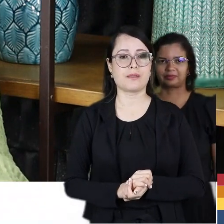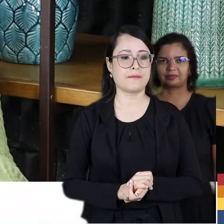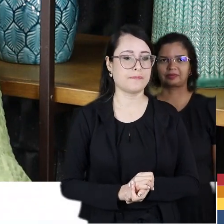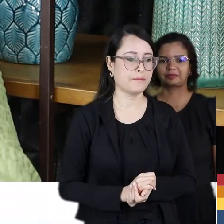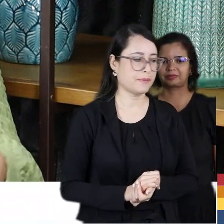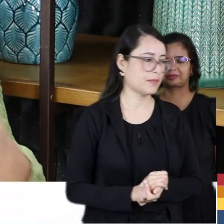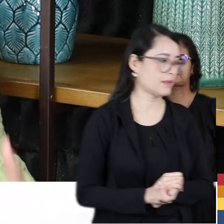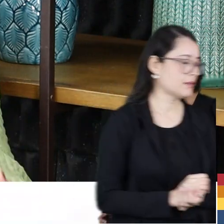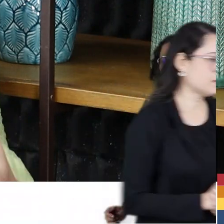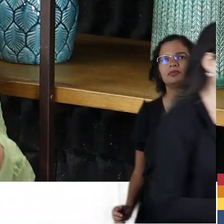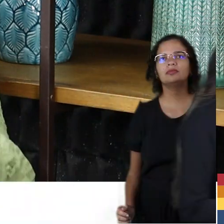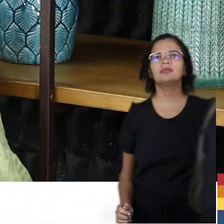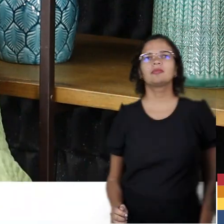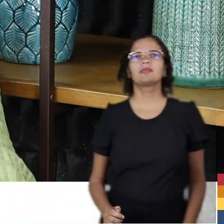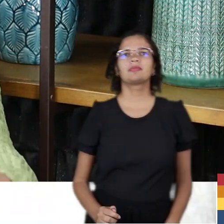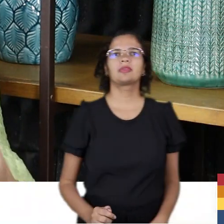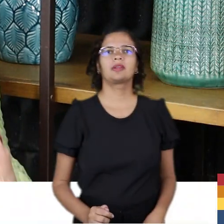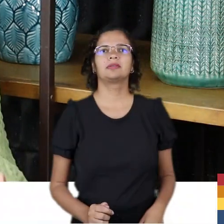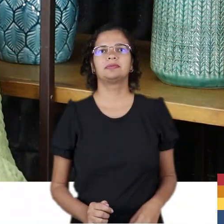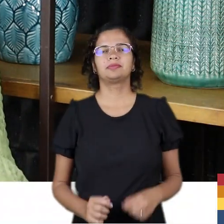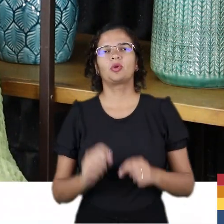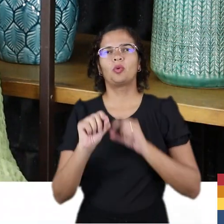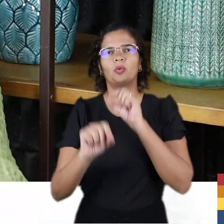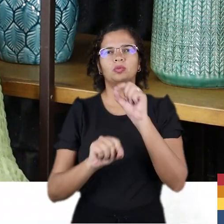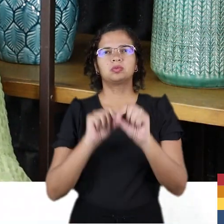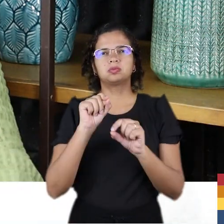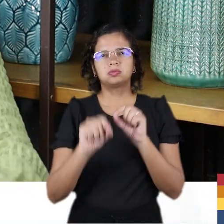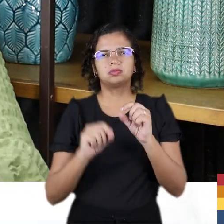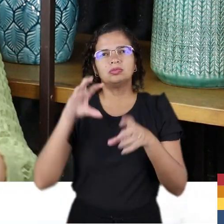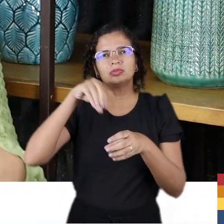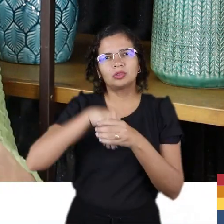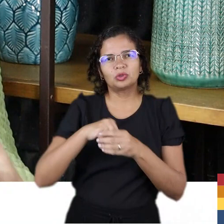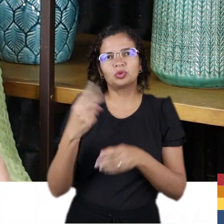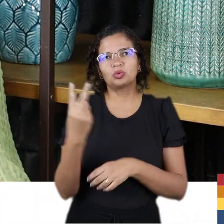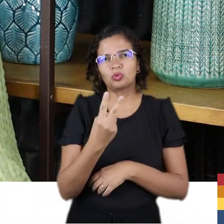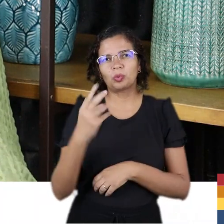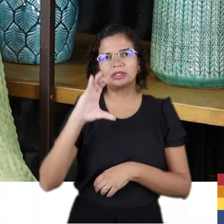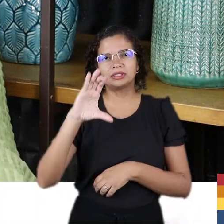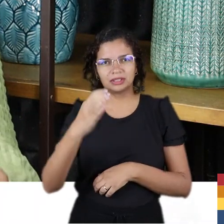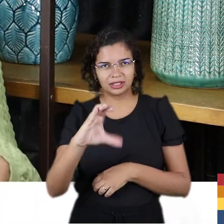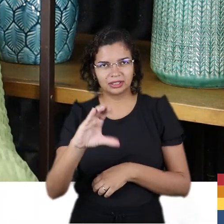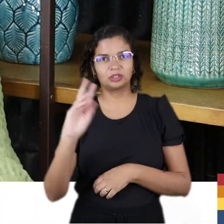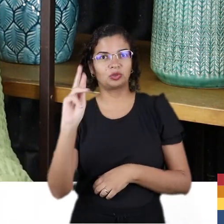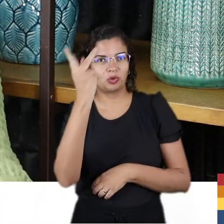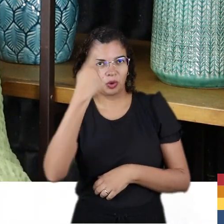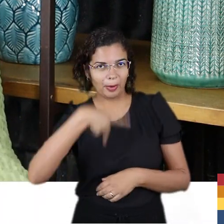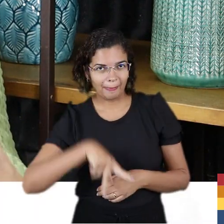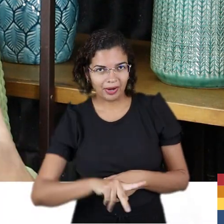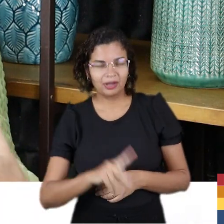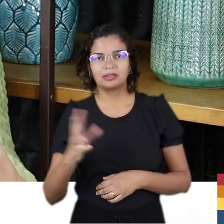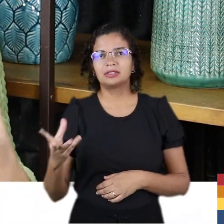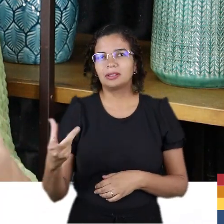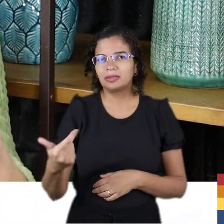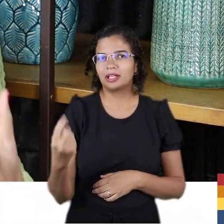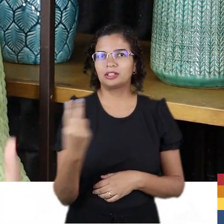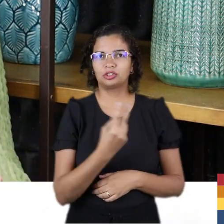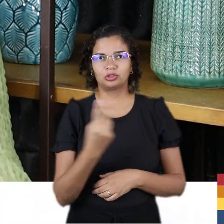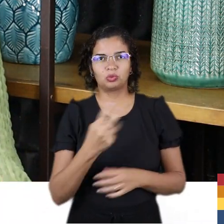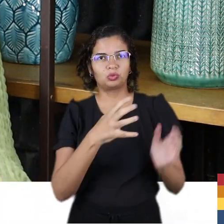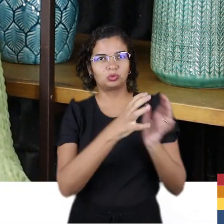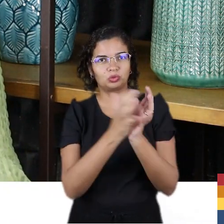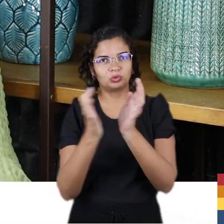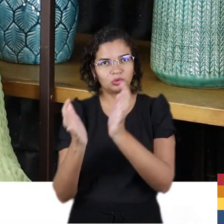linguagem, duas áreas. As competências e as habilidades específicas das duas áreas. Em ciências da saúde, as competências da